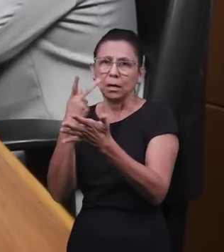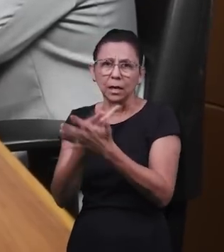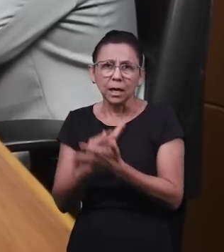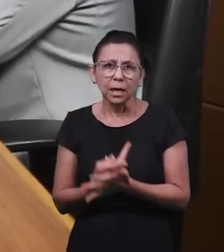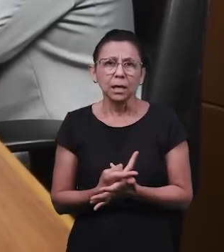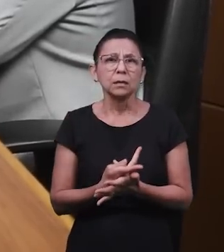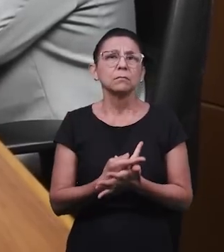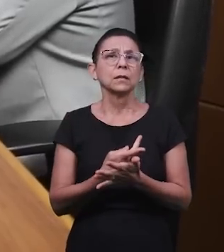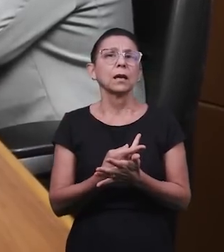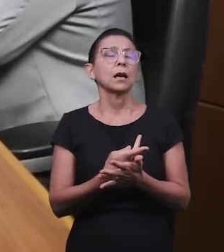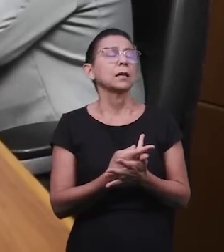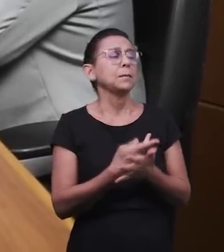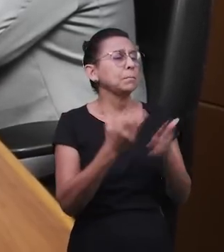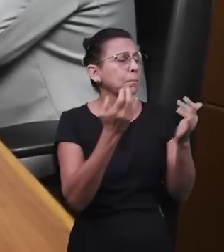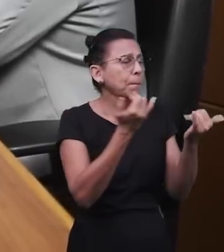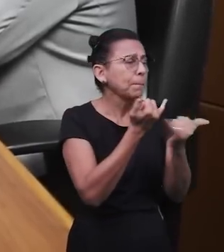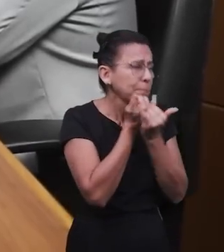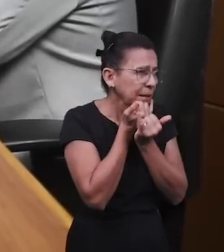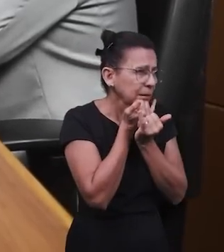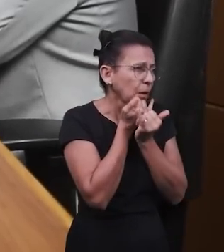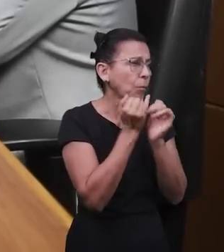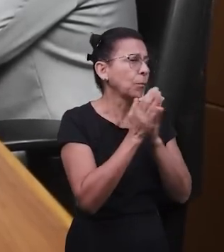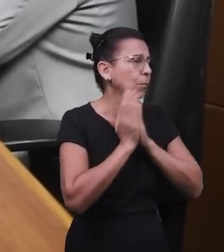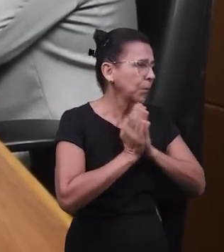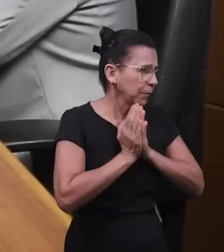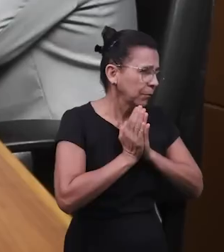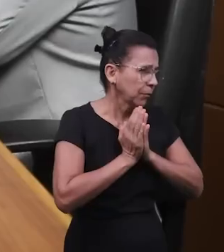porque esse pedido de perdão,